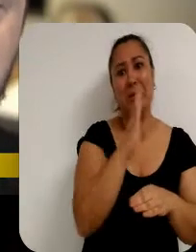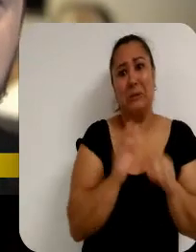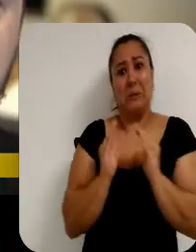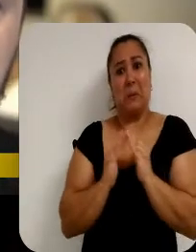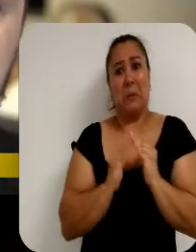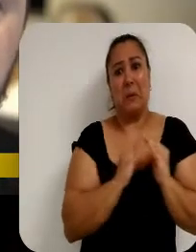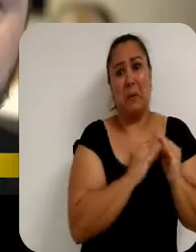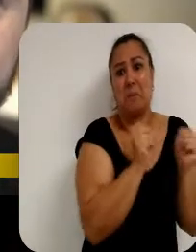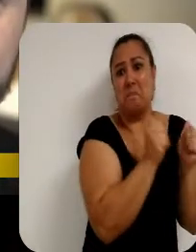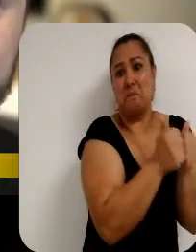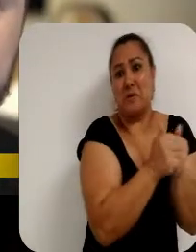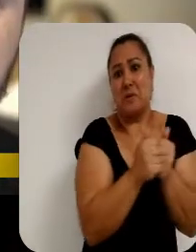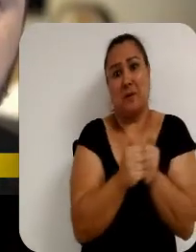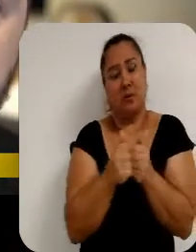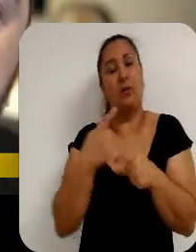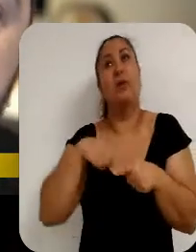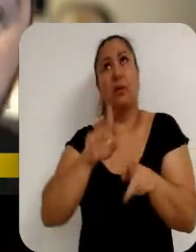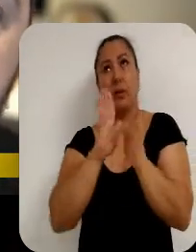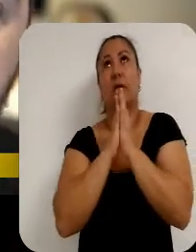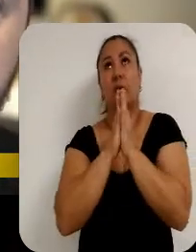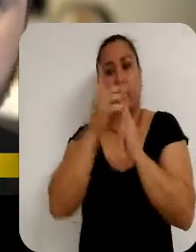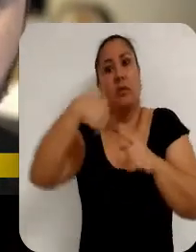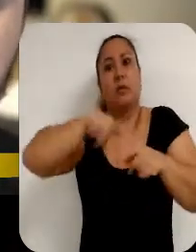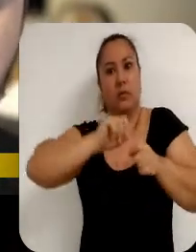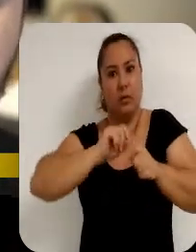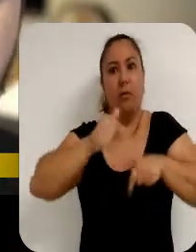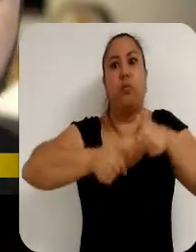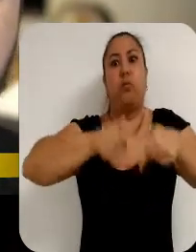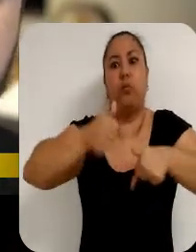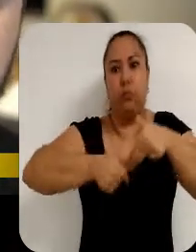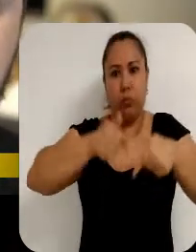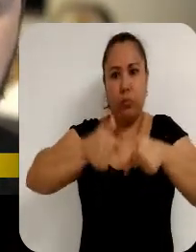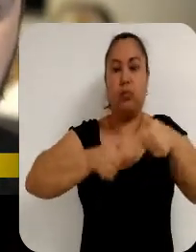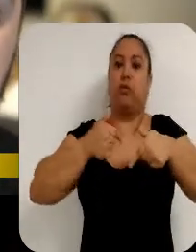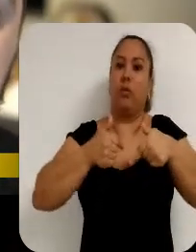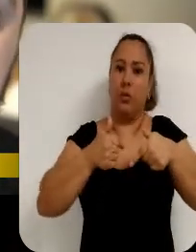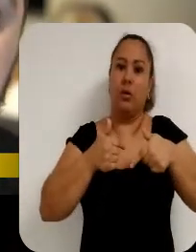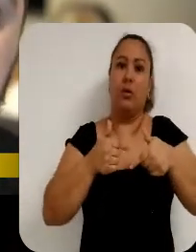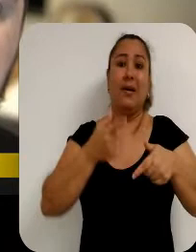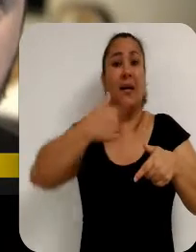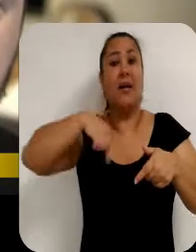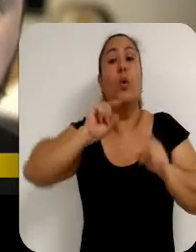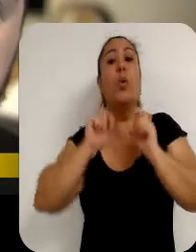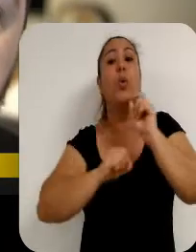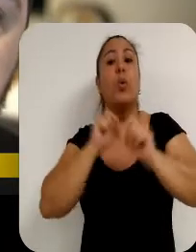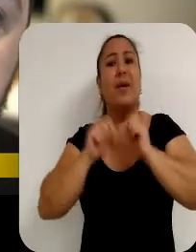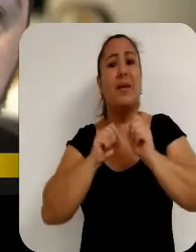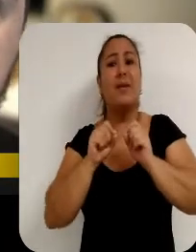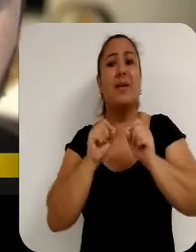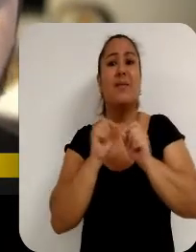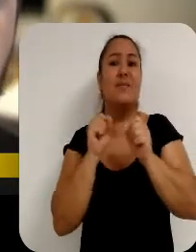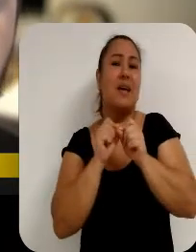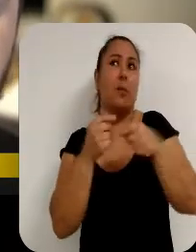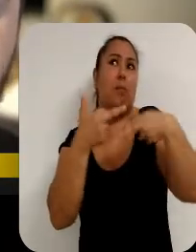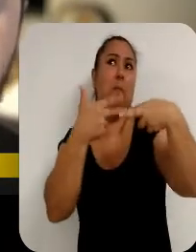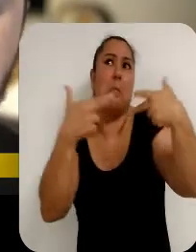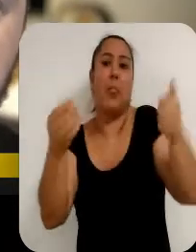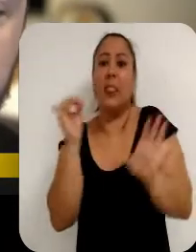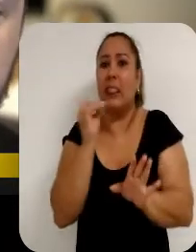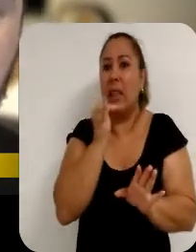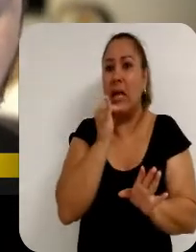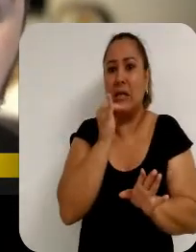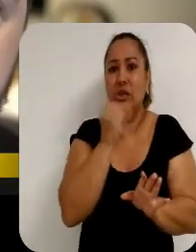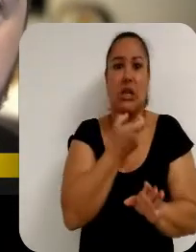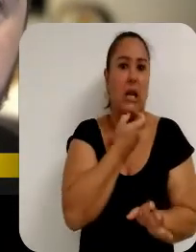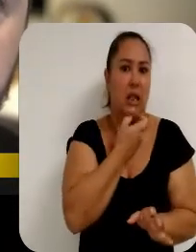Nos cenários, para se fazer alguma coisa, eles simularam várias situações para a Inglaterra e para os Estados Unidos. Eles